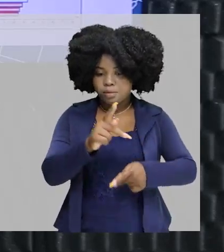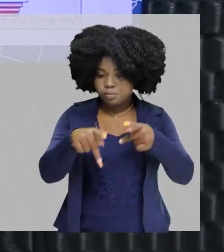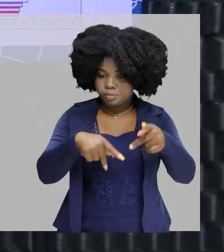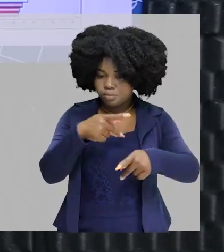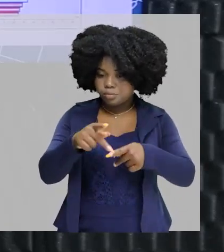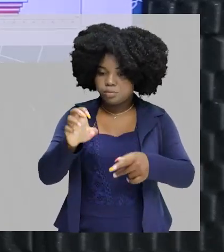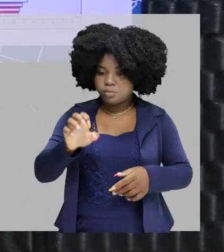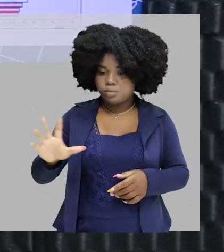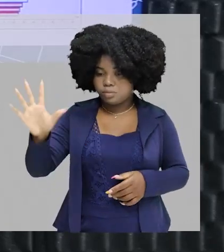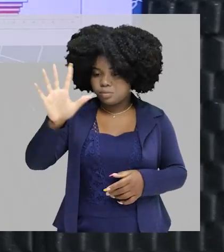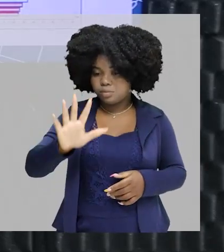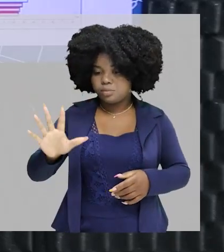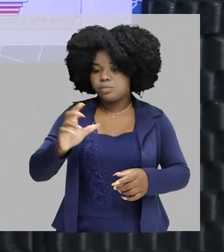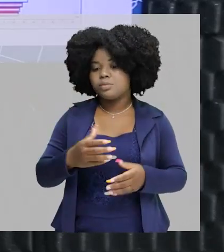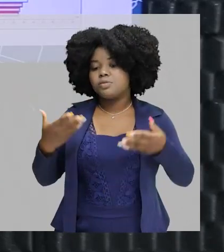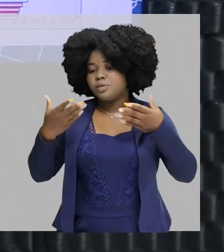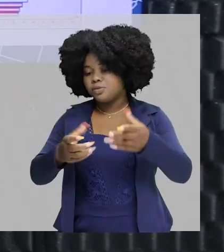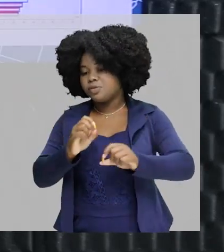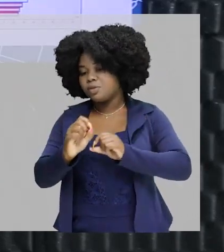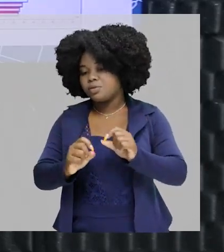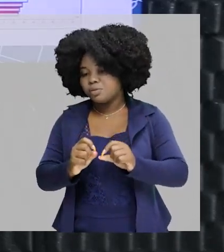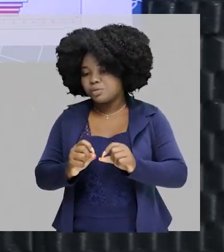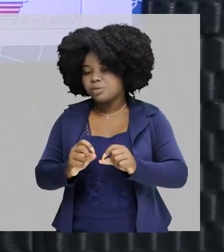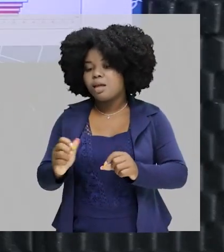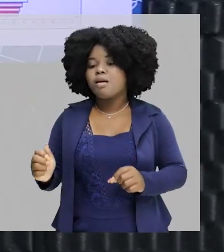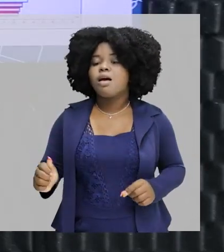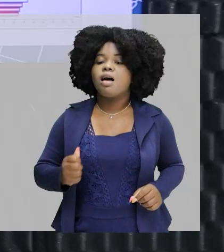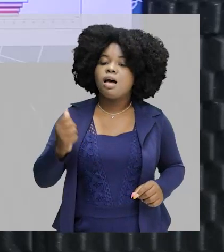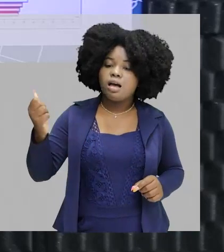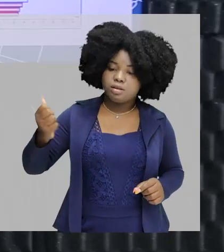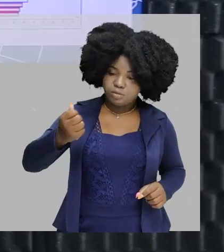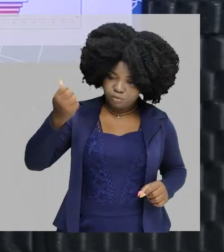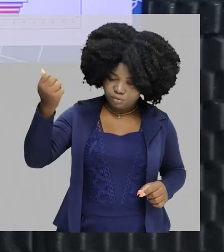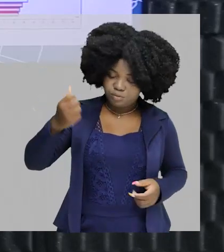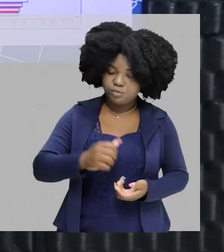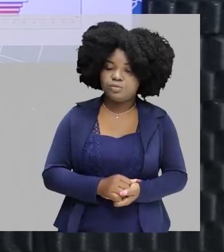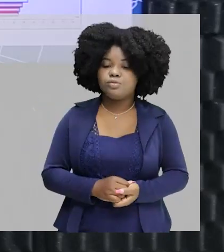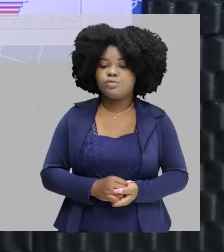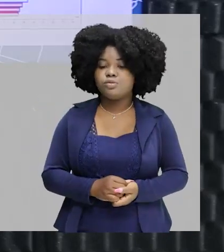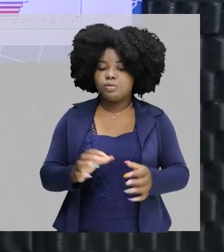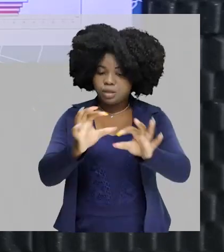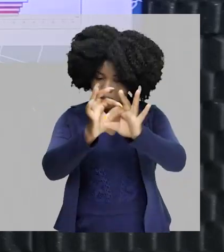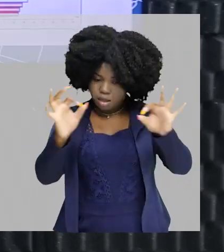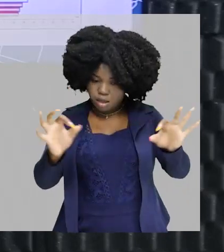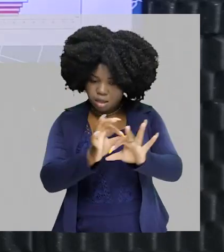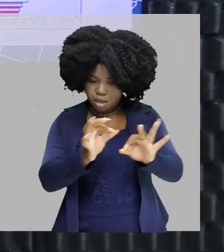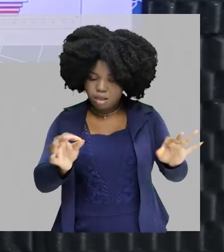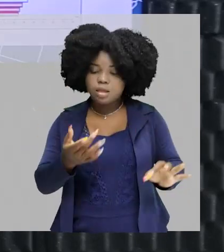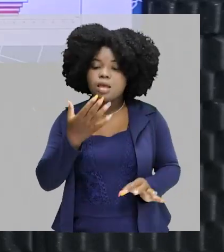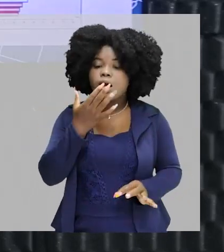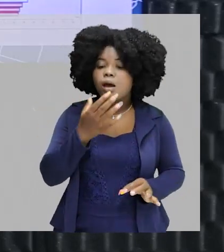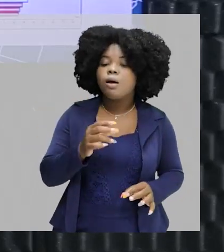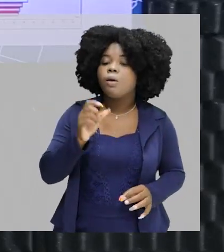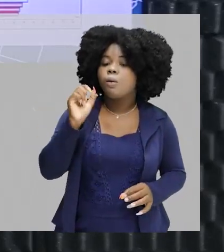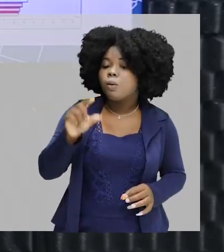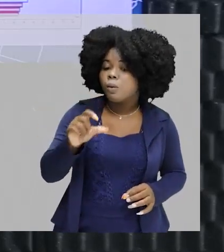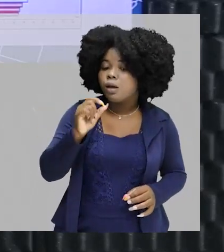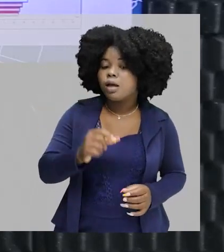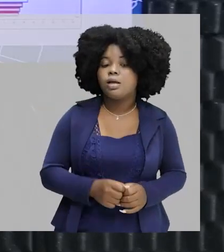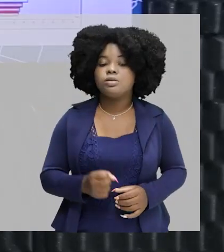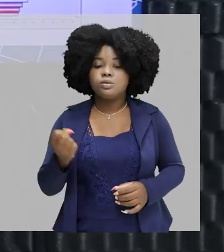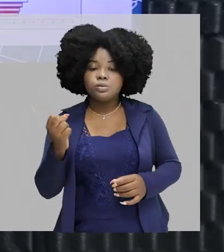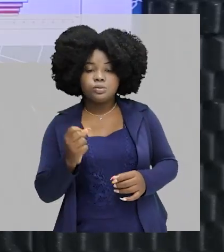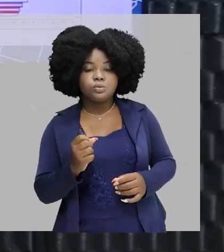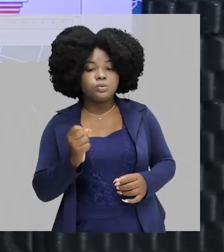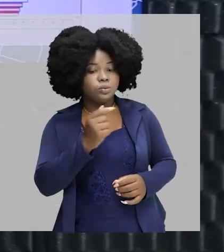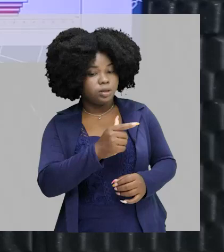europeu vai estar concentrado na fase de adultos, onde tu tem a linha azul, diferentemente da África, que tu vai ter na população